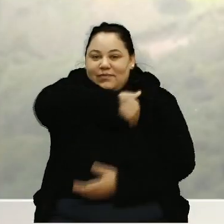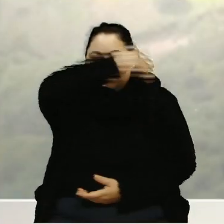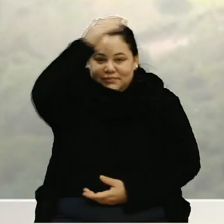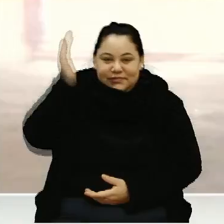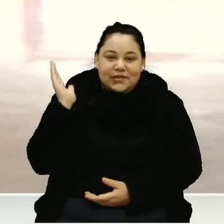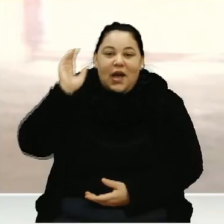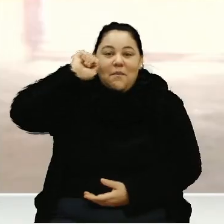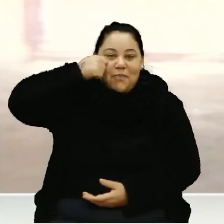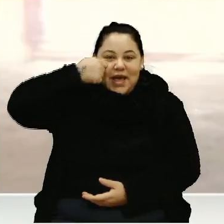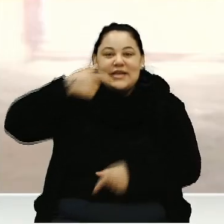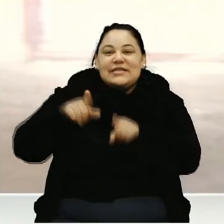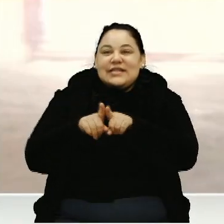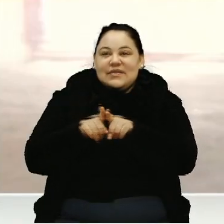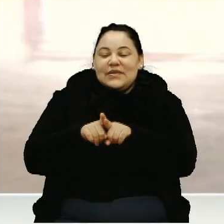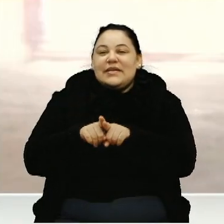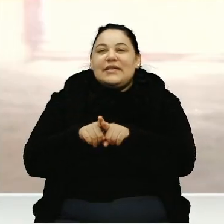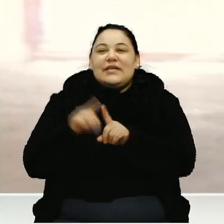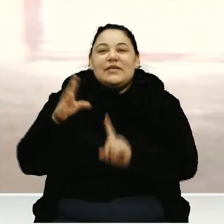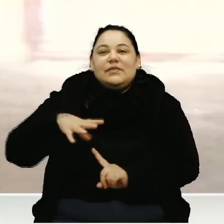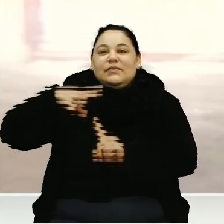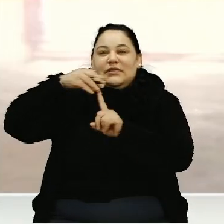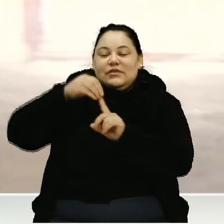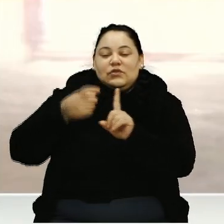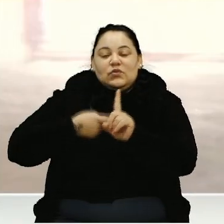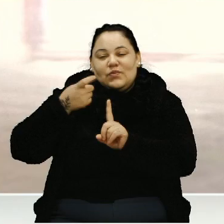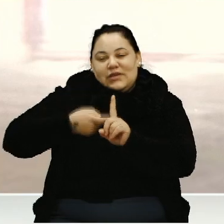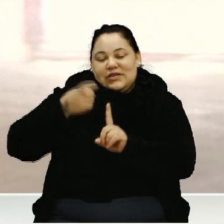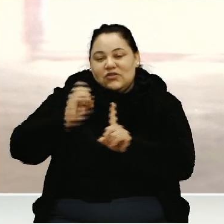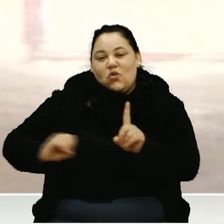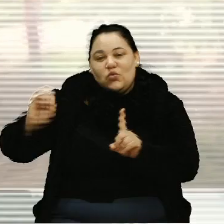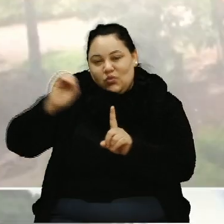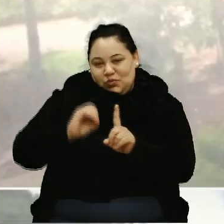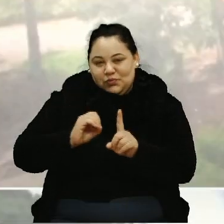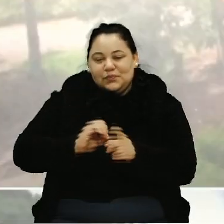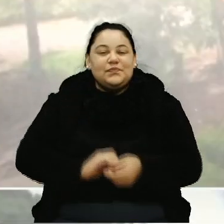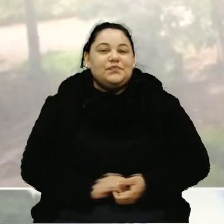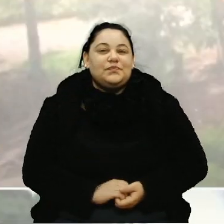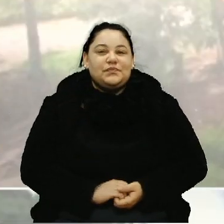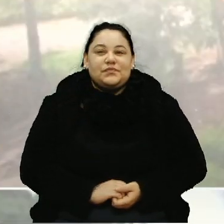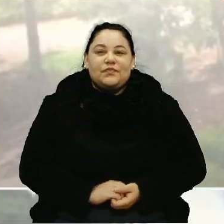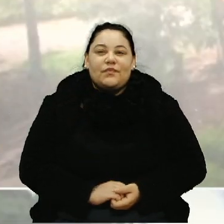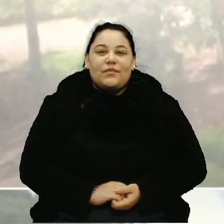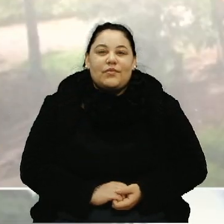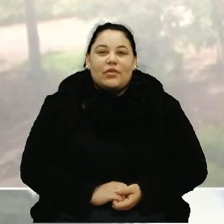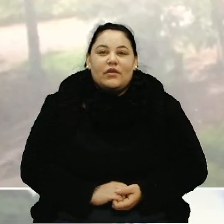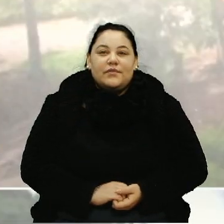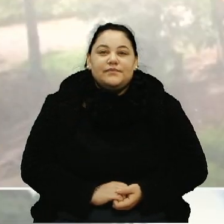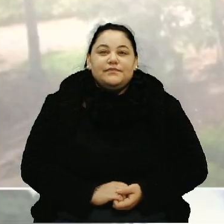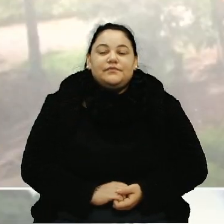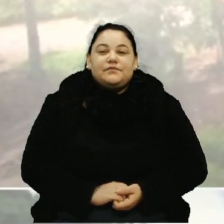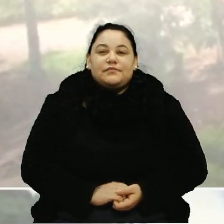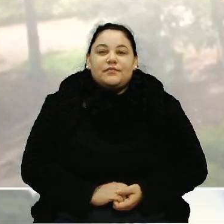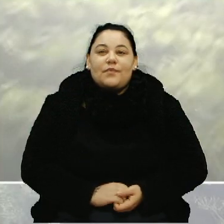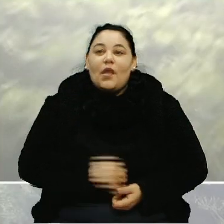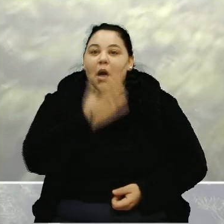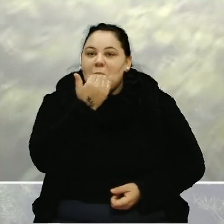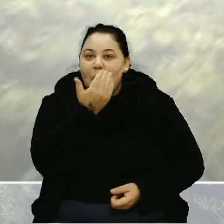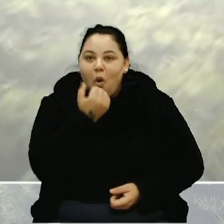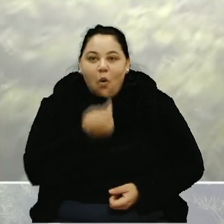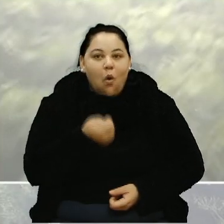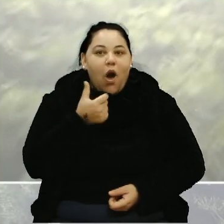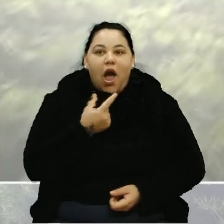Aparecida, principalmente no mês de outubro, os grandes almoços com quase 1.000